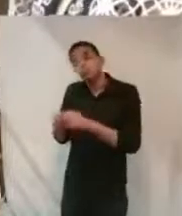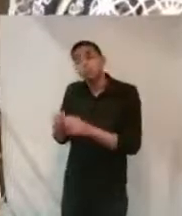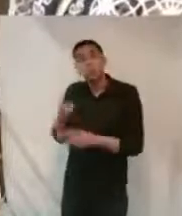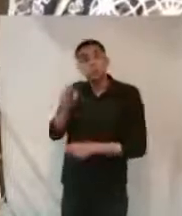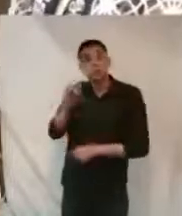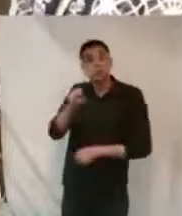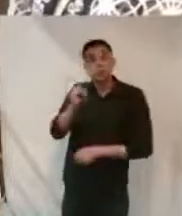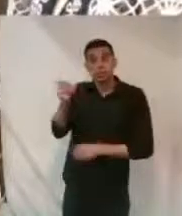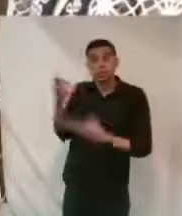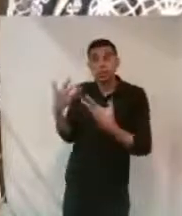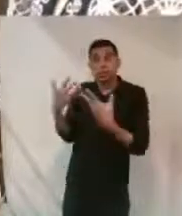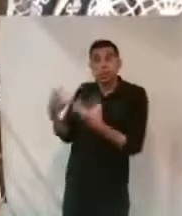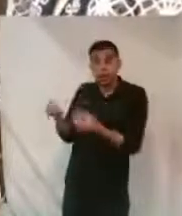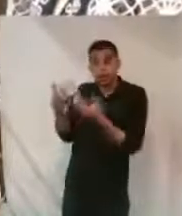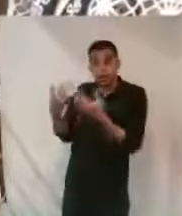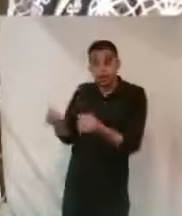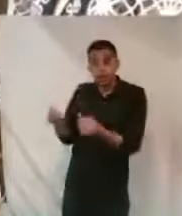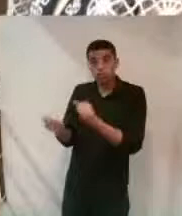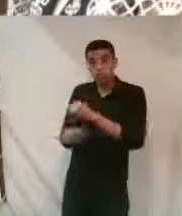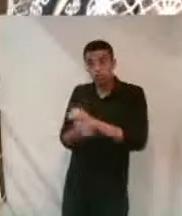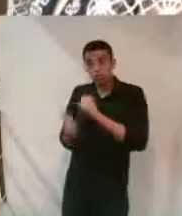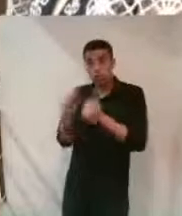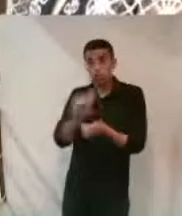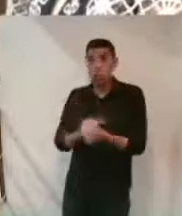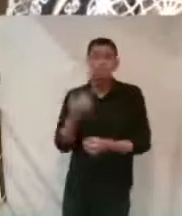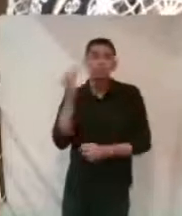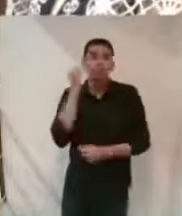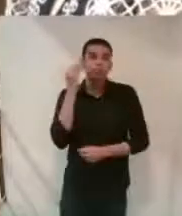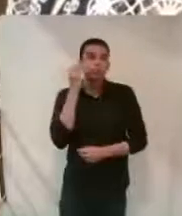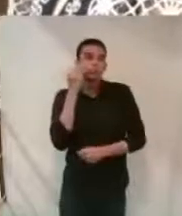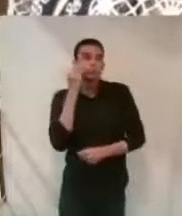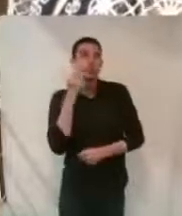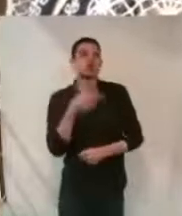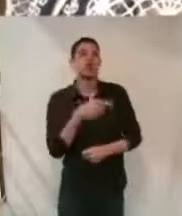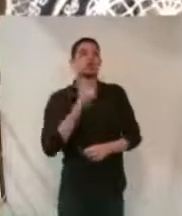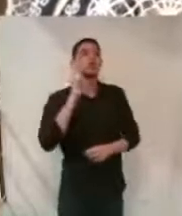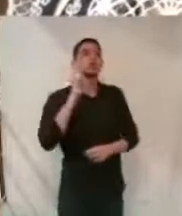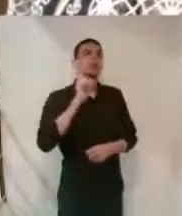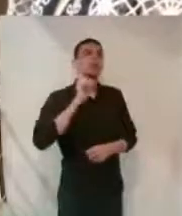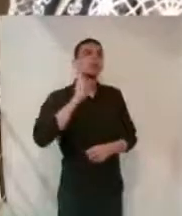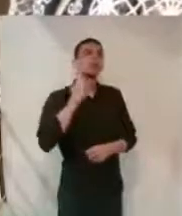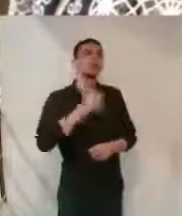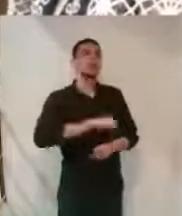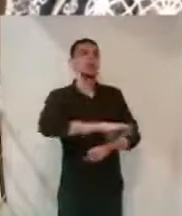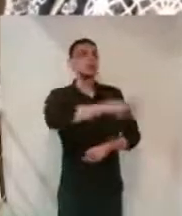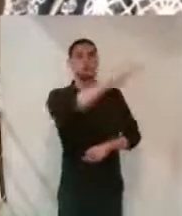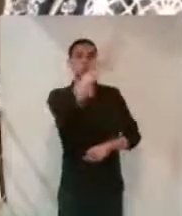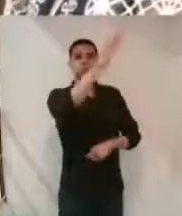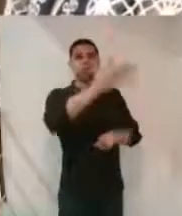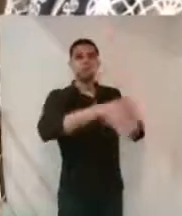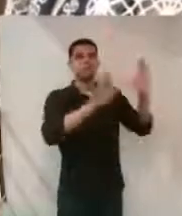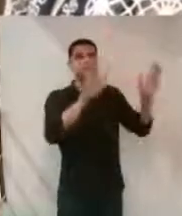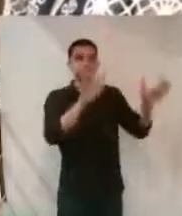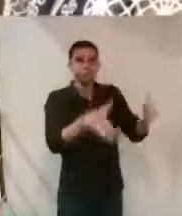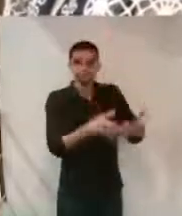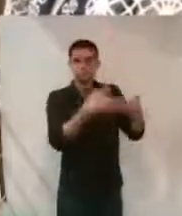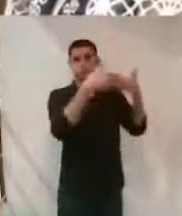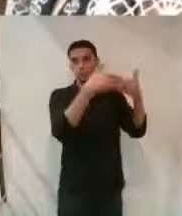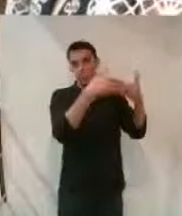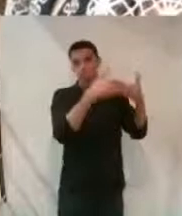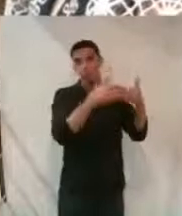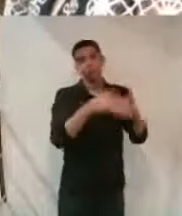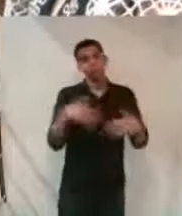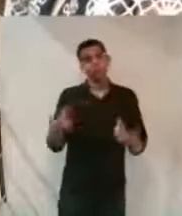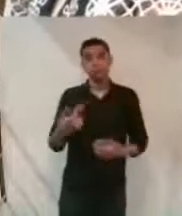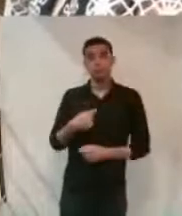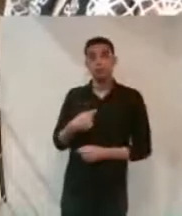aquelas várias cláusulas para que o meio ambiente seja recuperado, e várias outras também, como a questão social da pessoa humana, eu